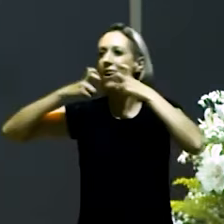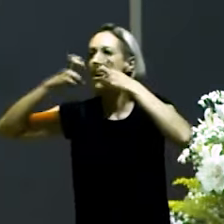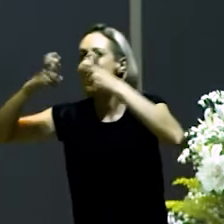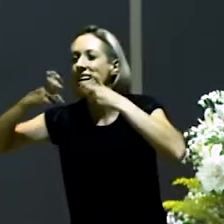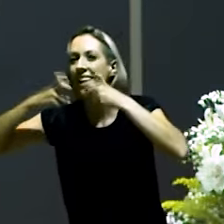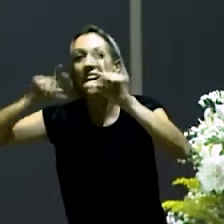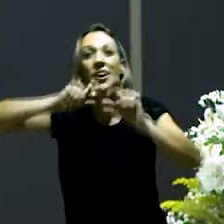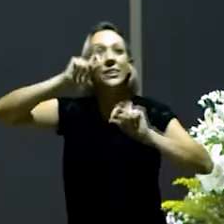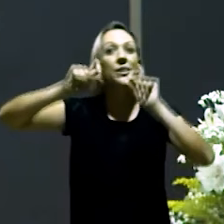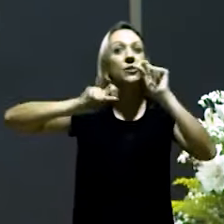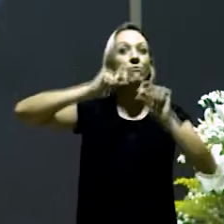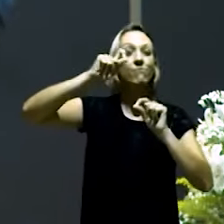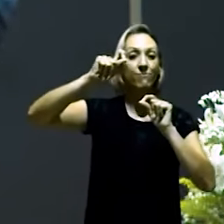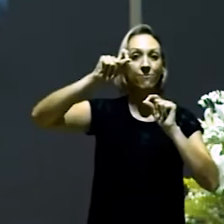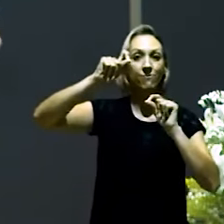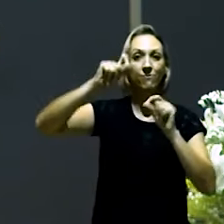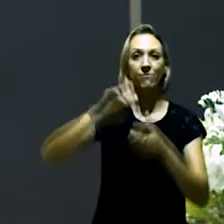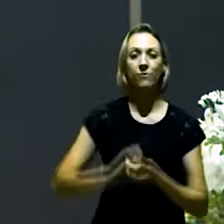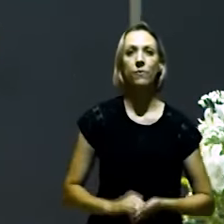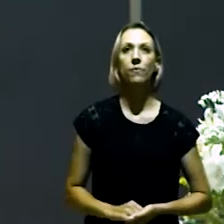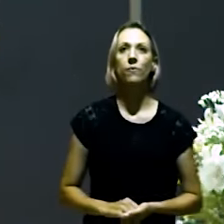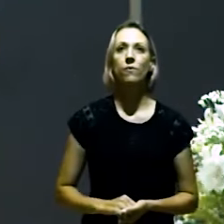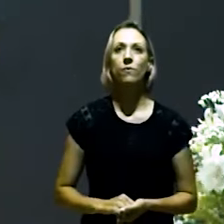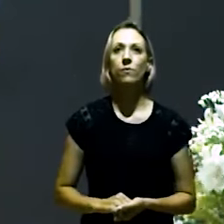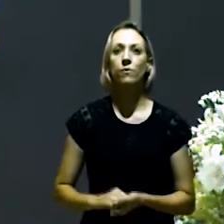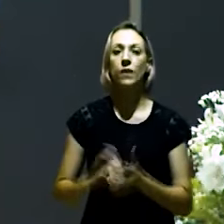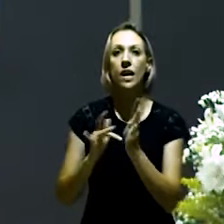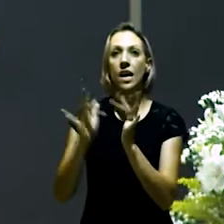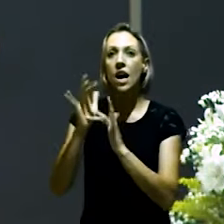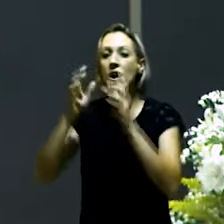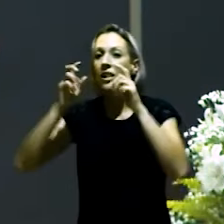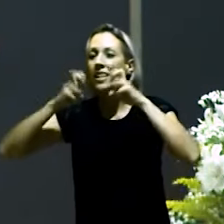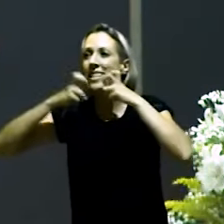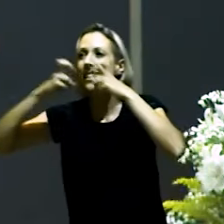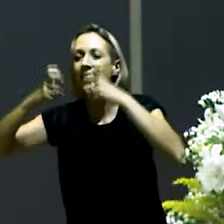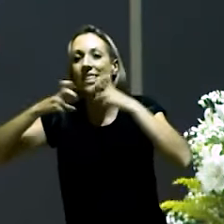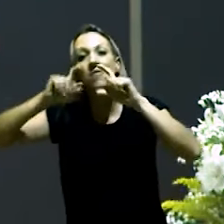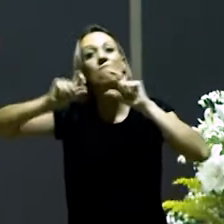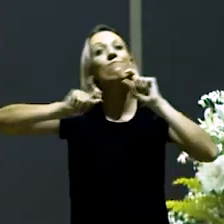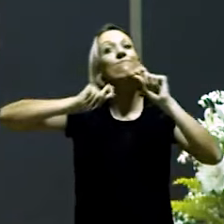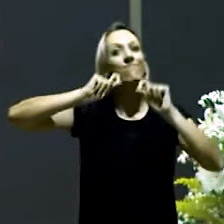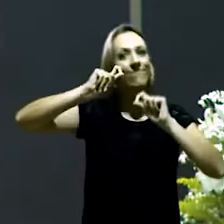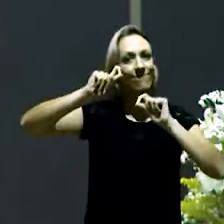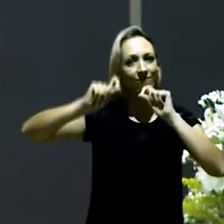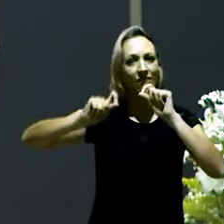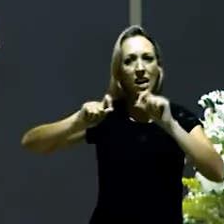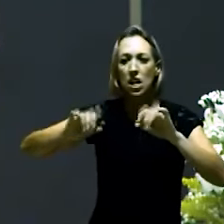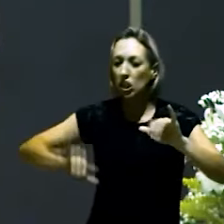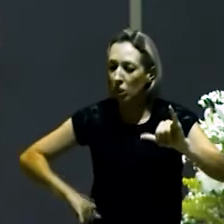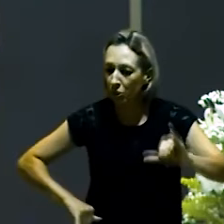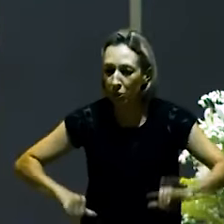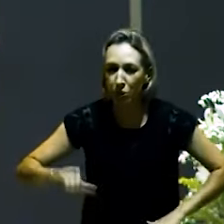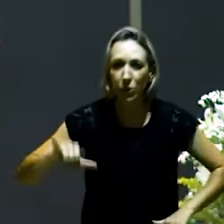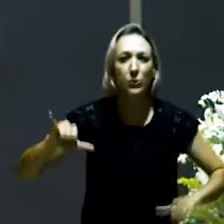dor. O maior grito do Cristo vitorioso não foi um grito de lamento, não. O maior grito